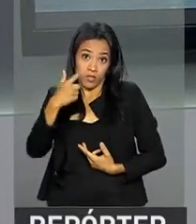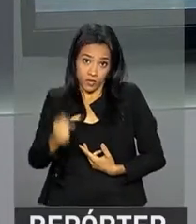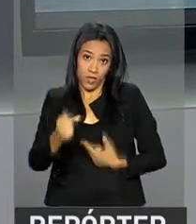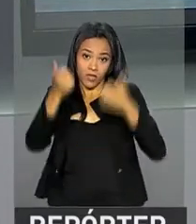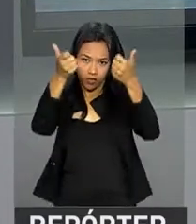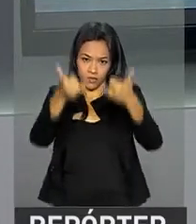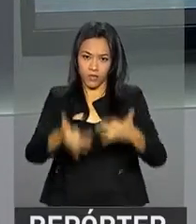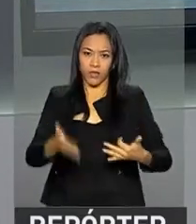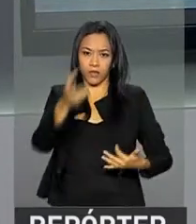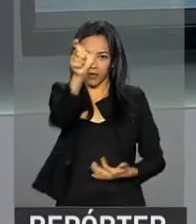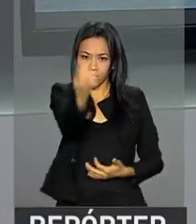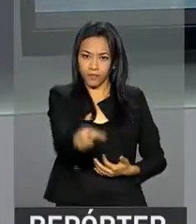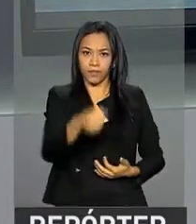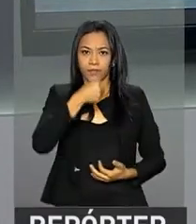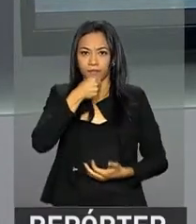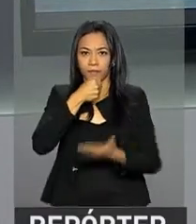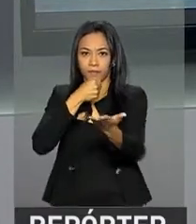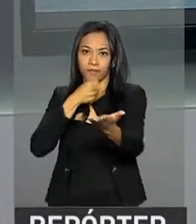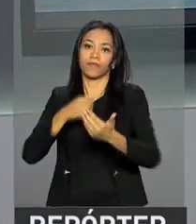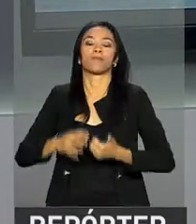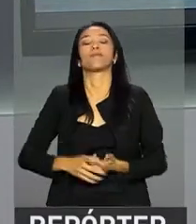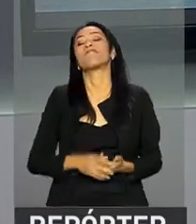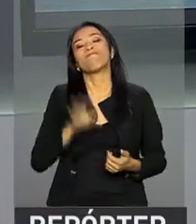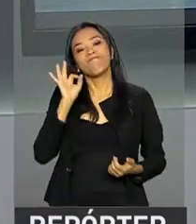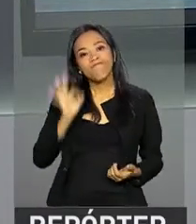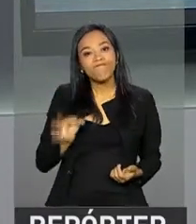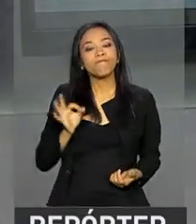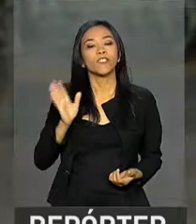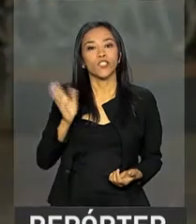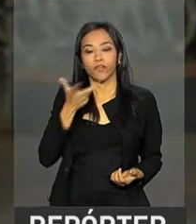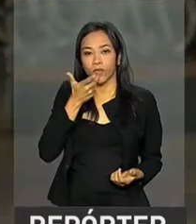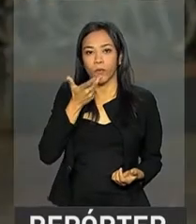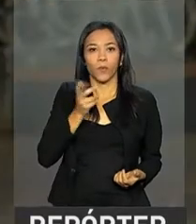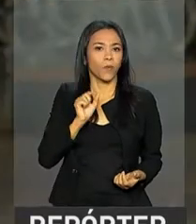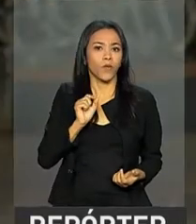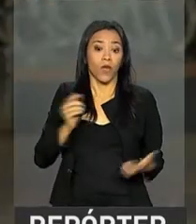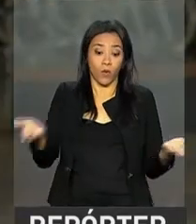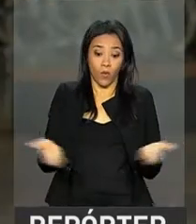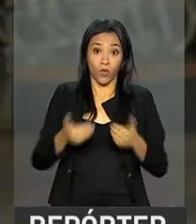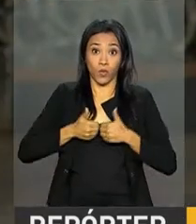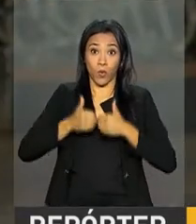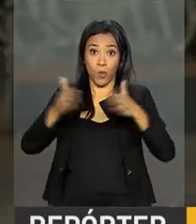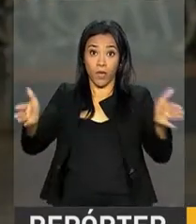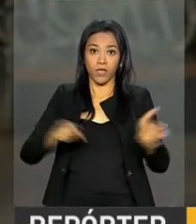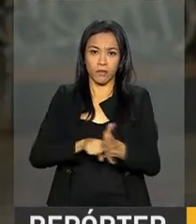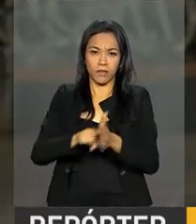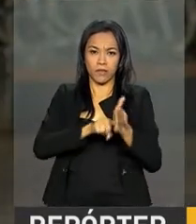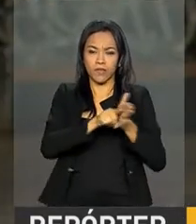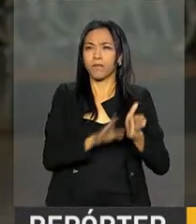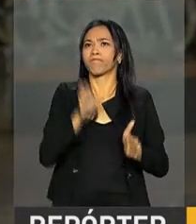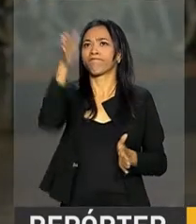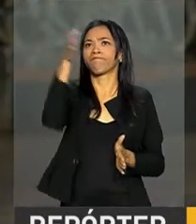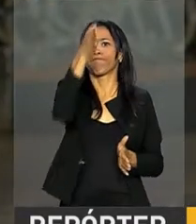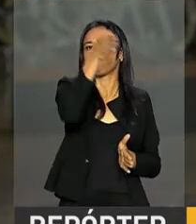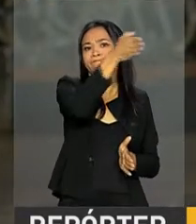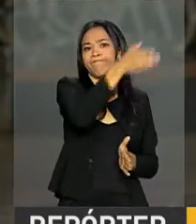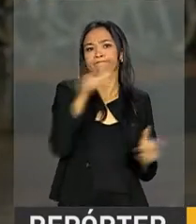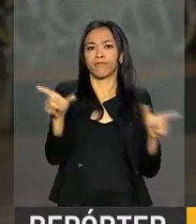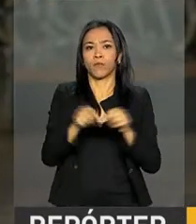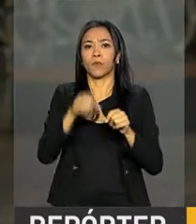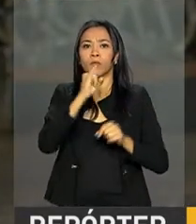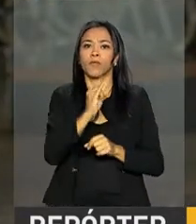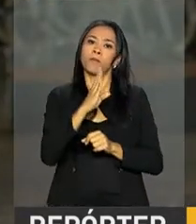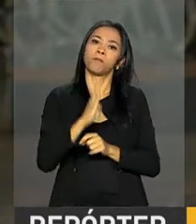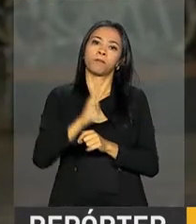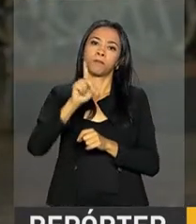o joão pedro o cara é isso como você falou então começa hoje o censo agropecuário 2017 esse